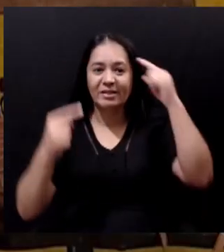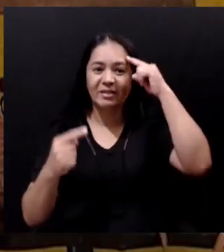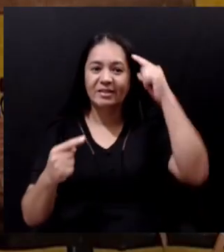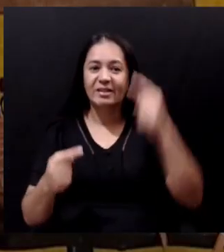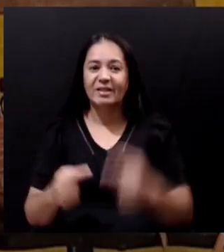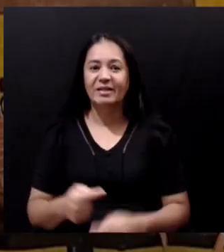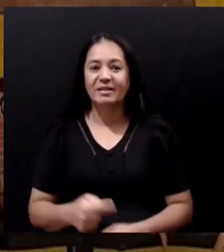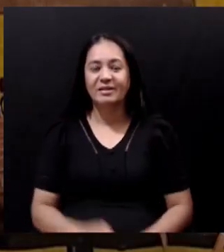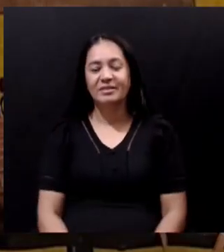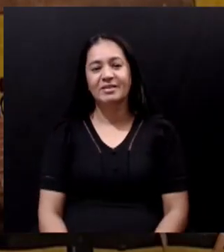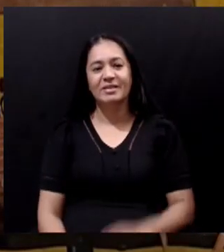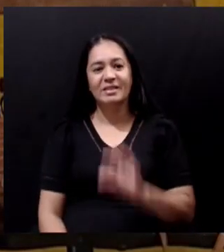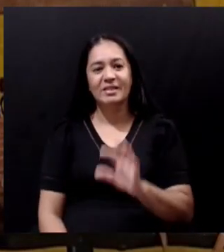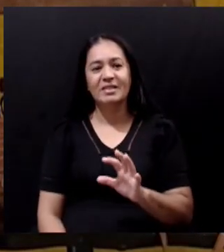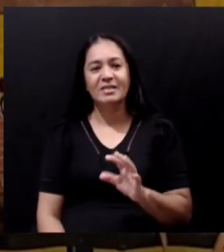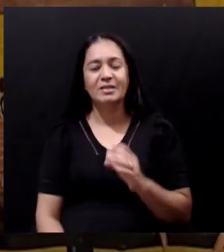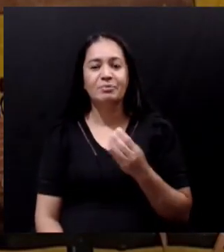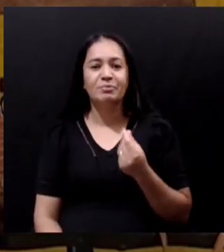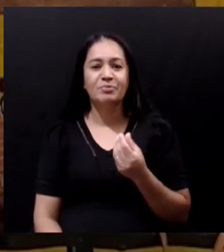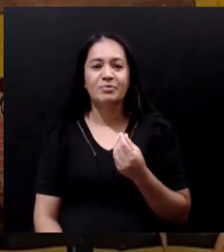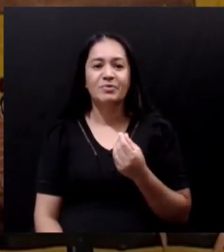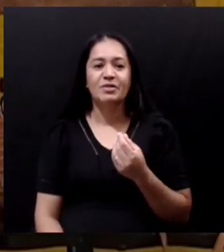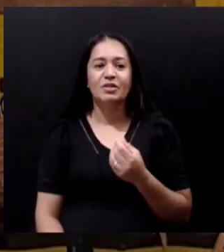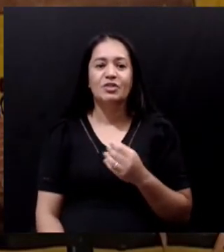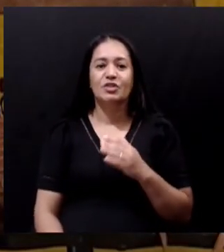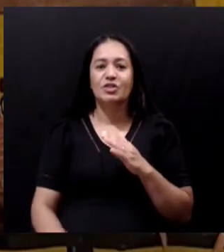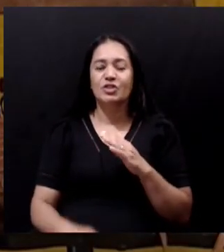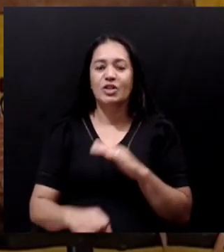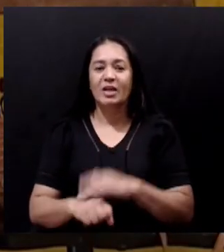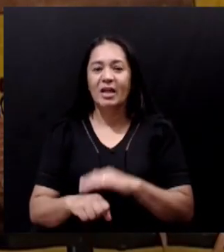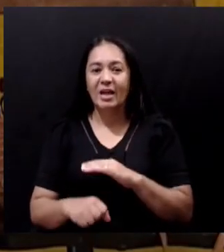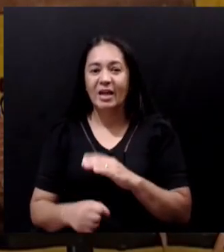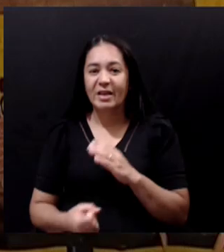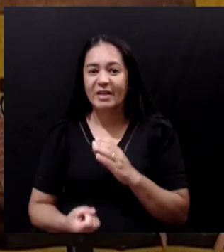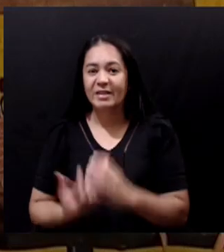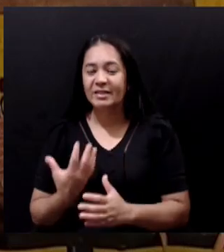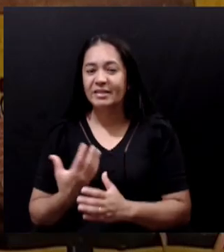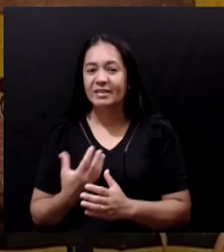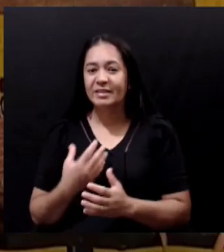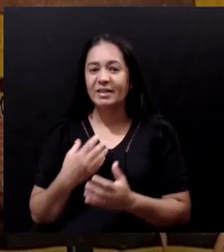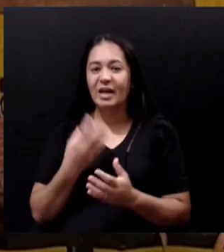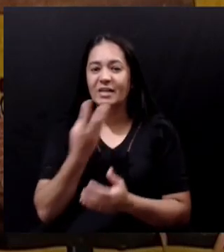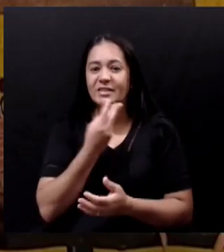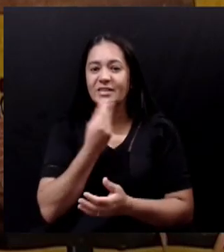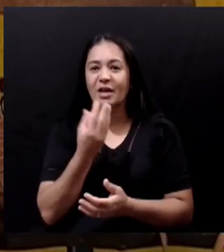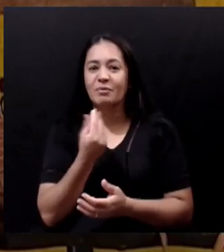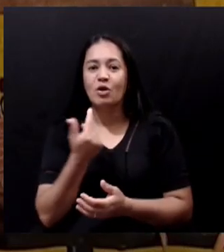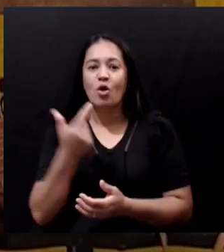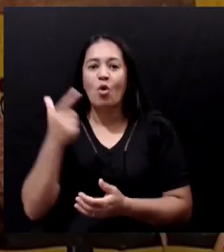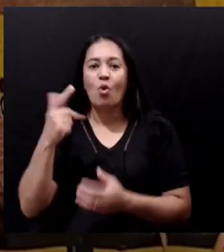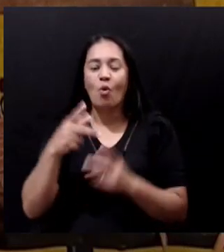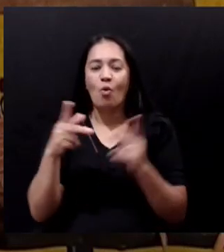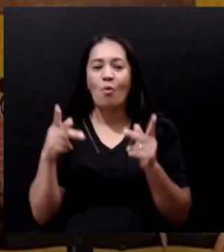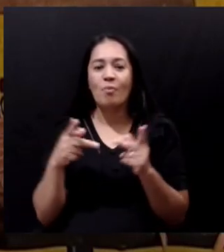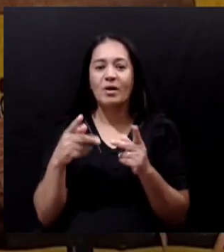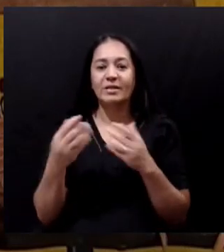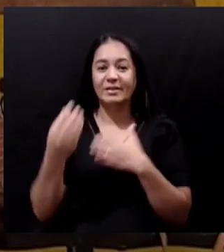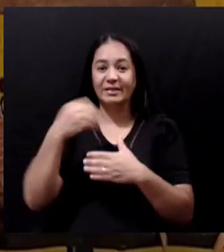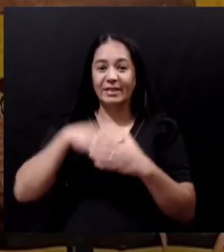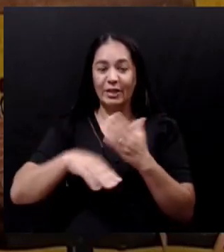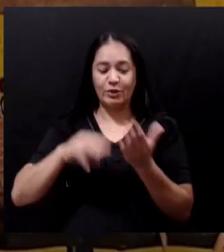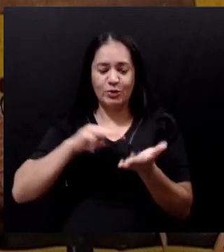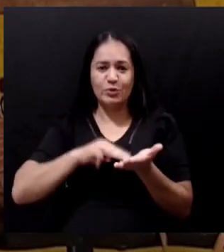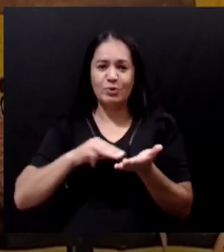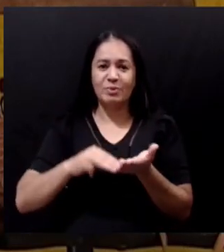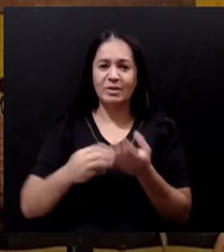ideia também de inventar recheios que são, na verdade, outros pratos de comida dentro do pastel, como que surgiu? No